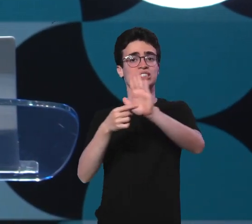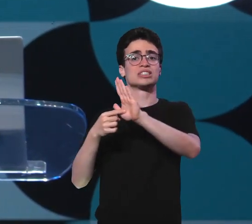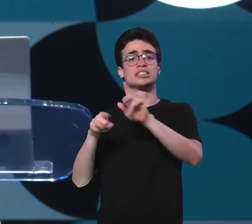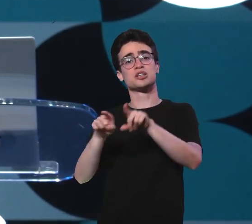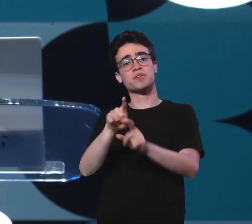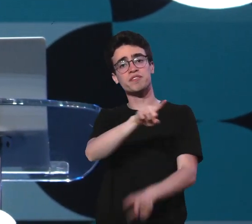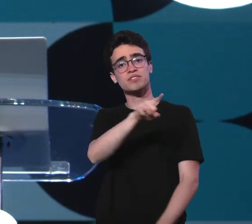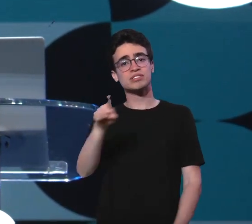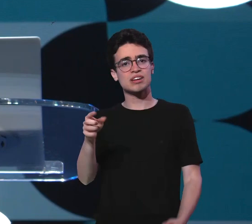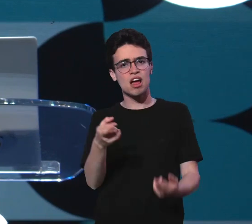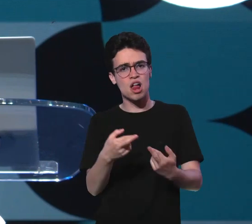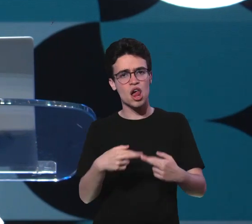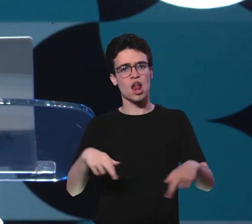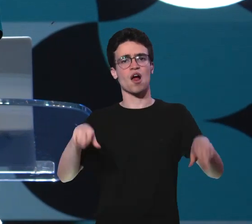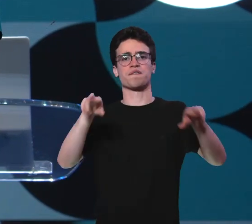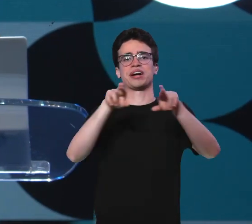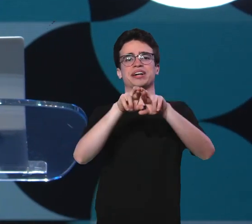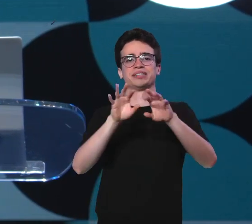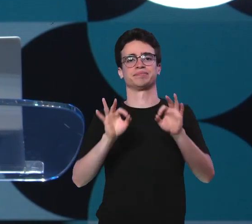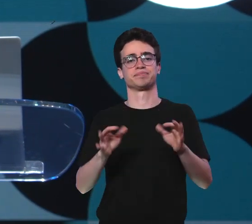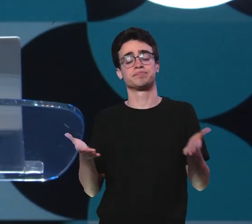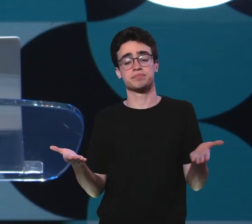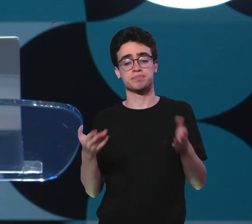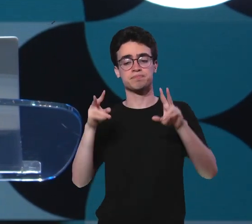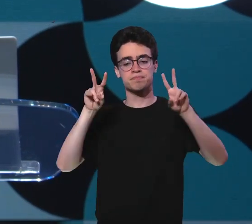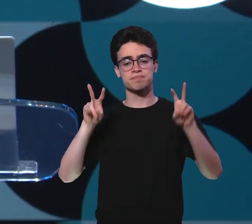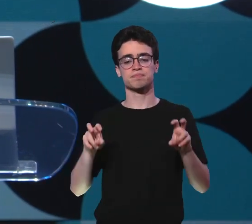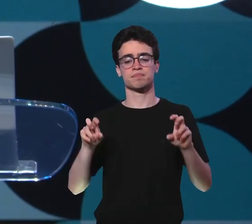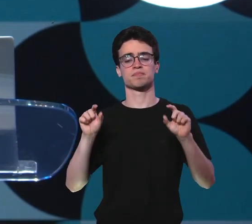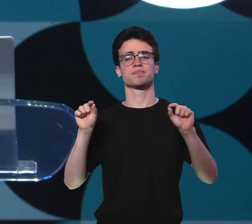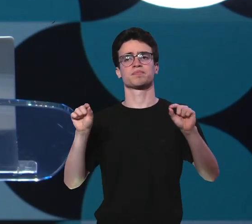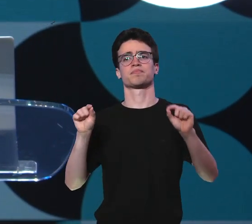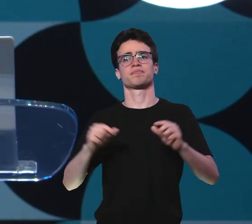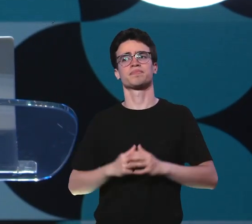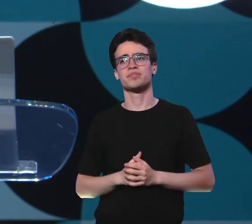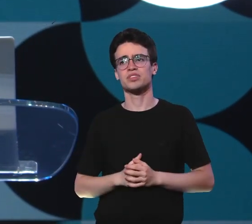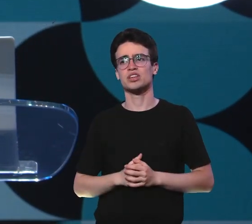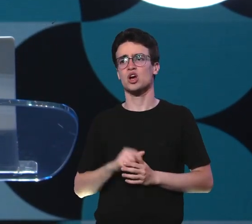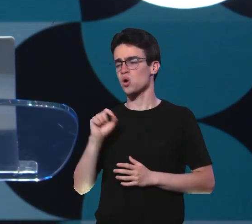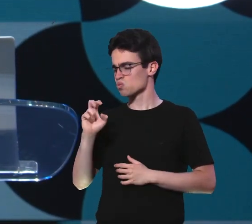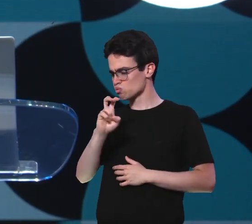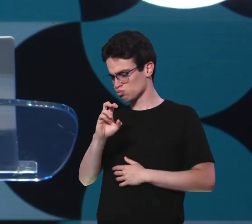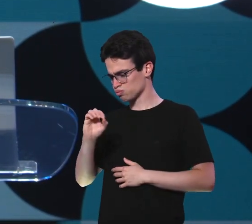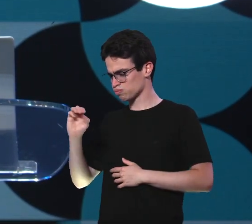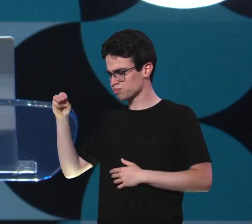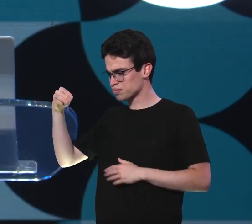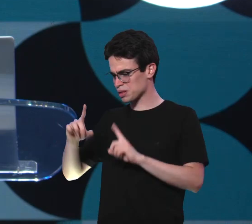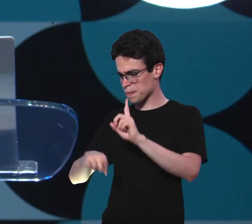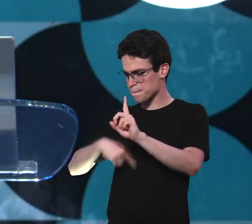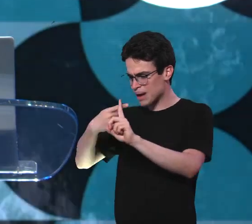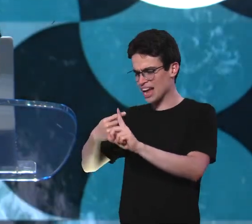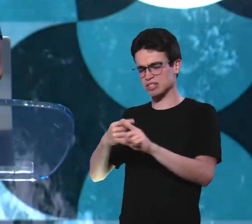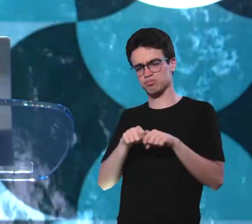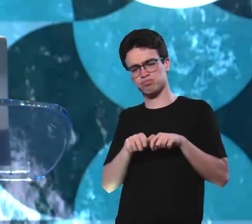fé. O título da mensagem de hoje é Fluindo 500 metros a mais.